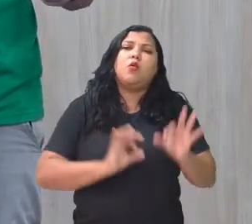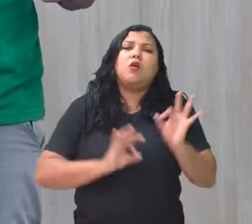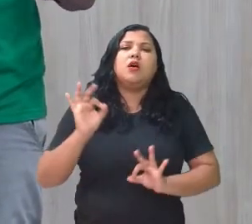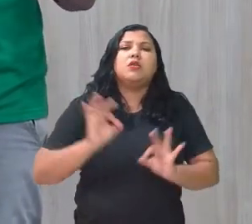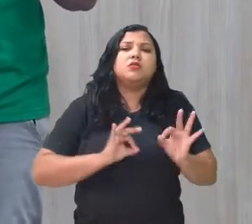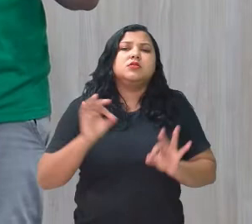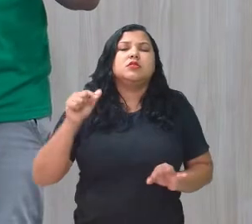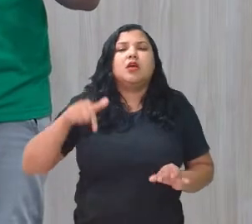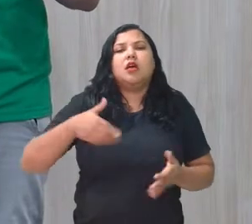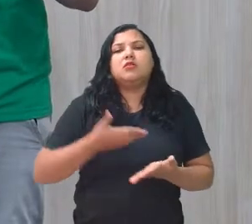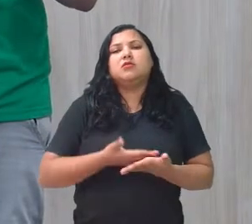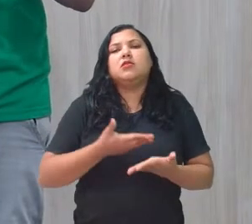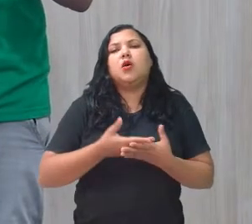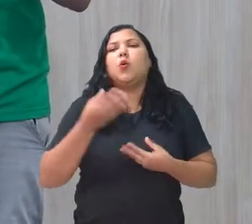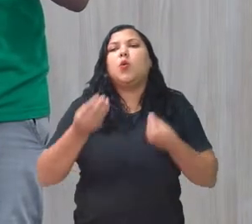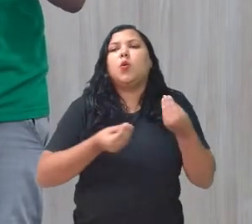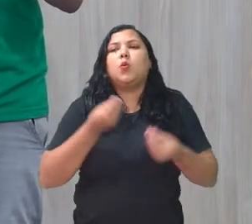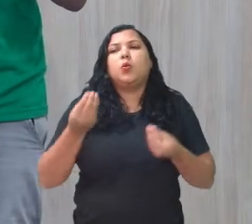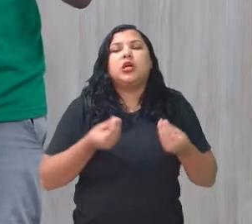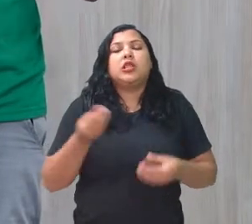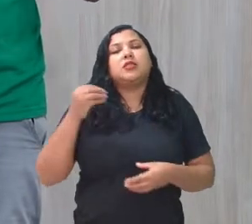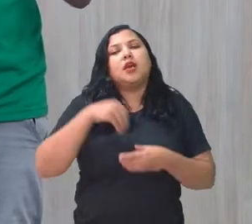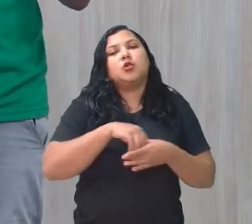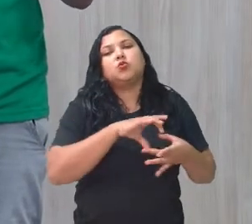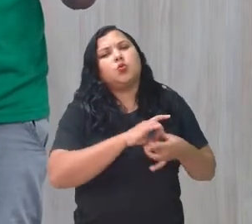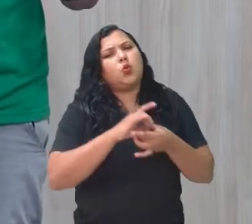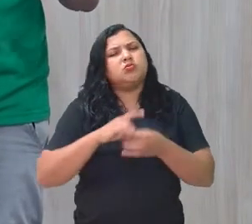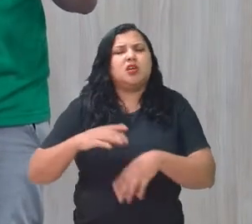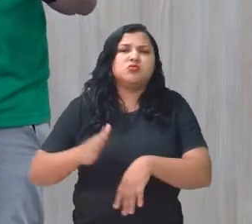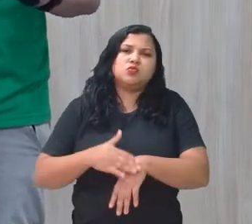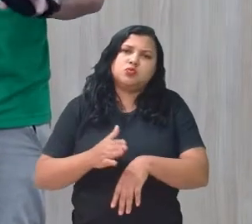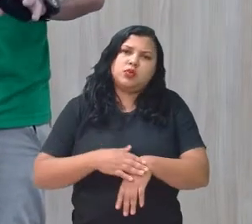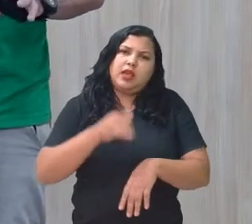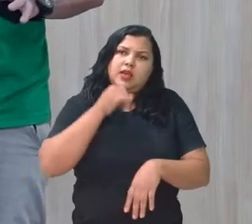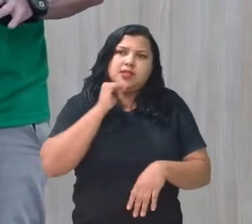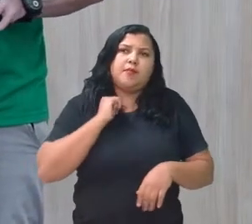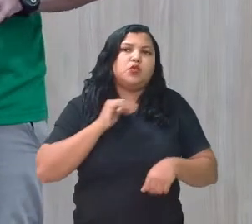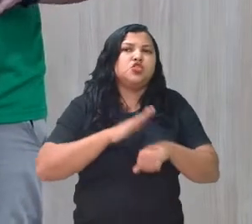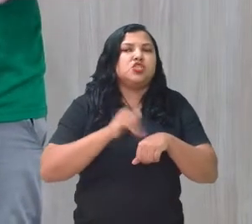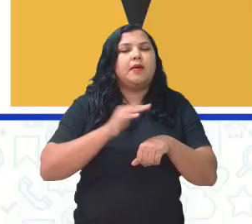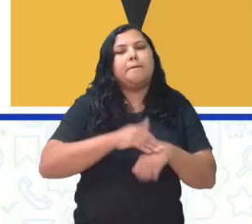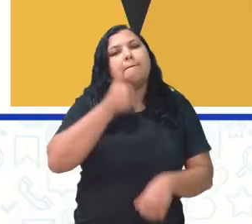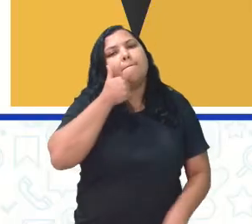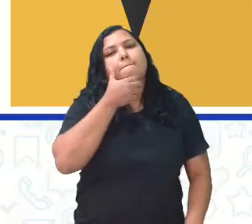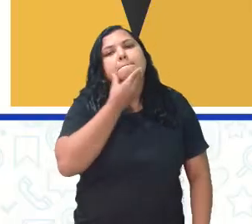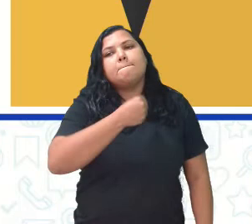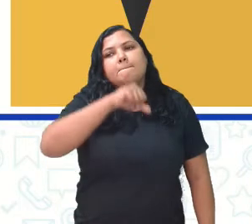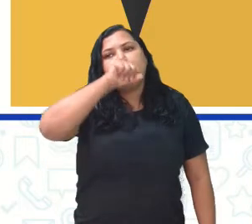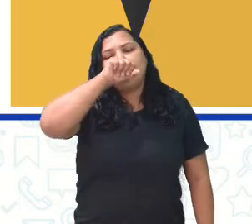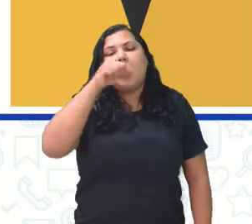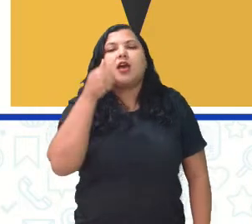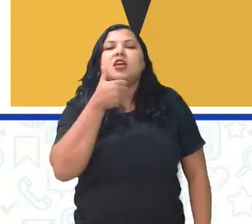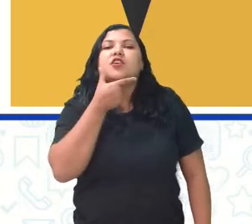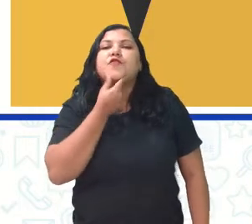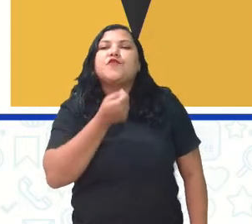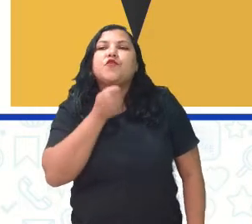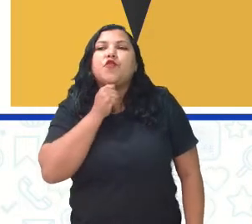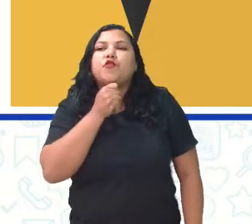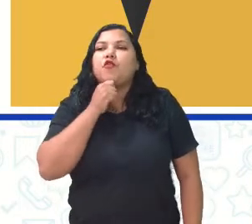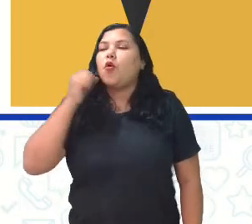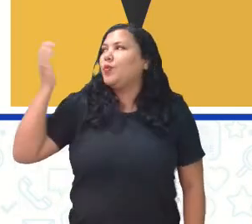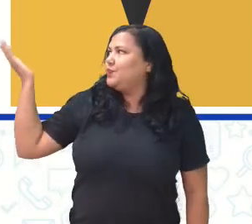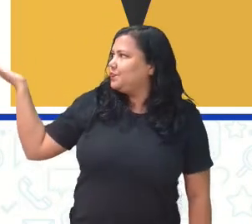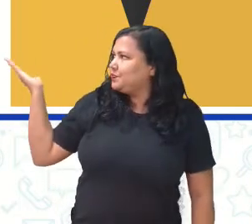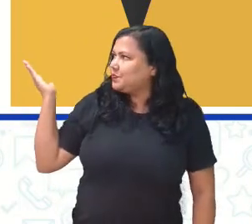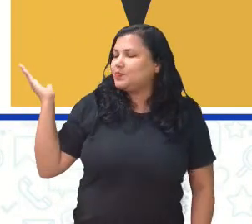aula baseado em uma situação meio que concreta, né? Ou seja, eu chamei ali de pai e avô, no sentido de que eu já era professor de